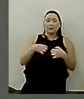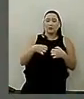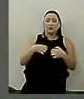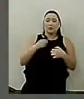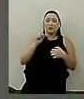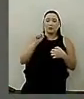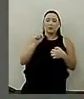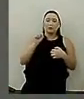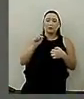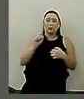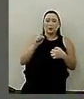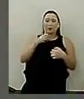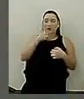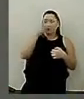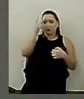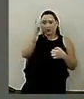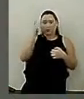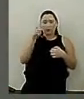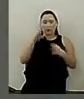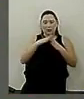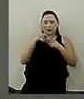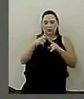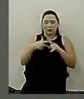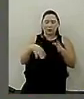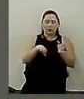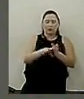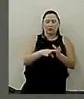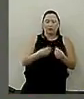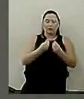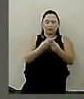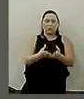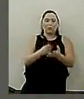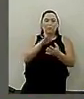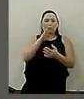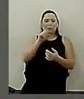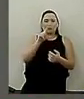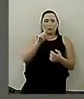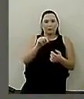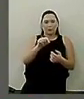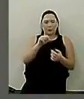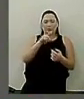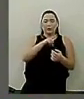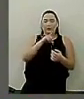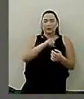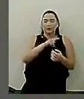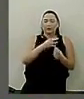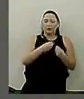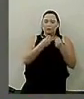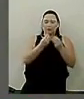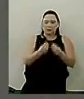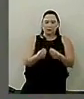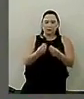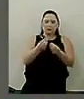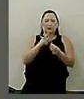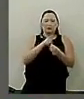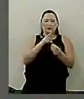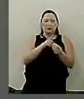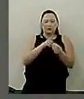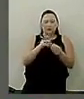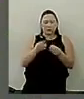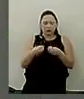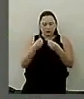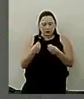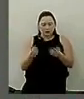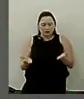igreja que chegou com um bolo nas mãos. E ele simplesmente, ao atender a porta, o irmão estava segurando